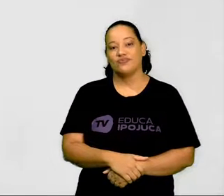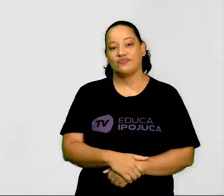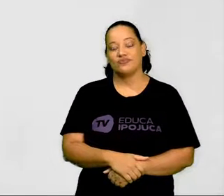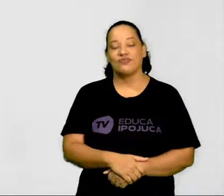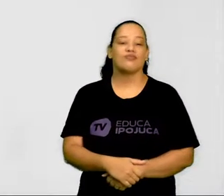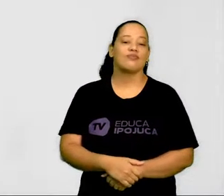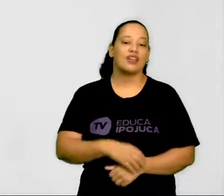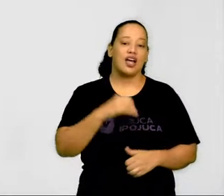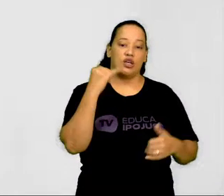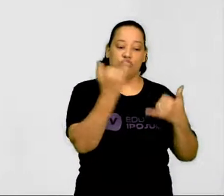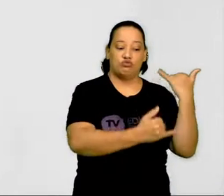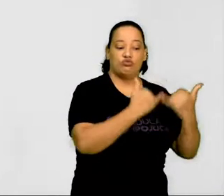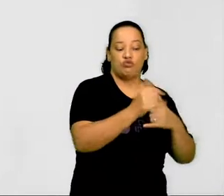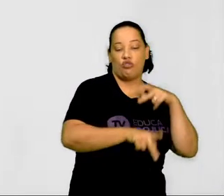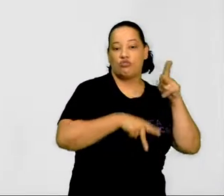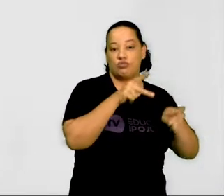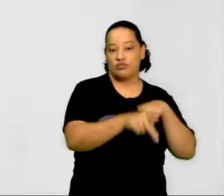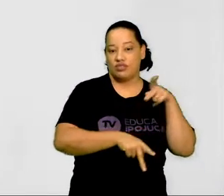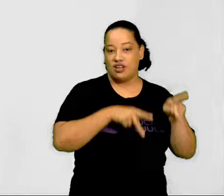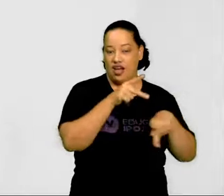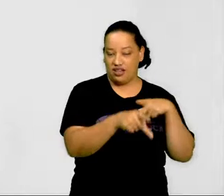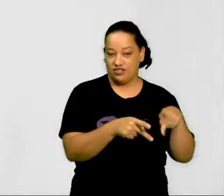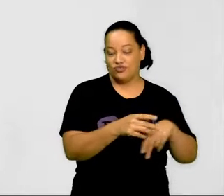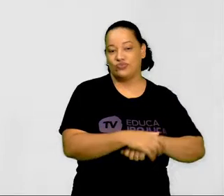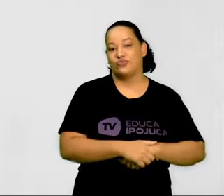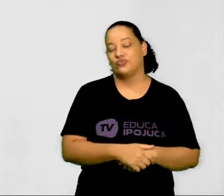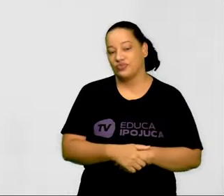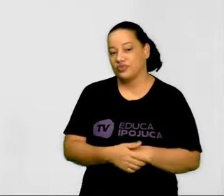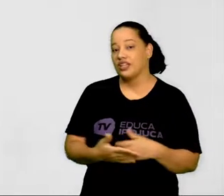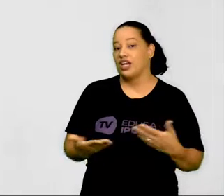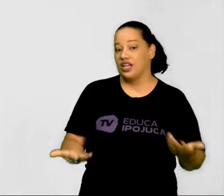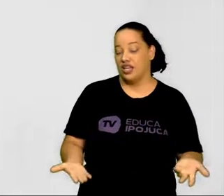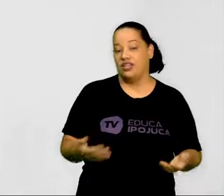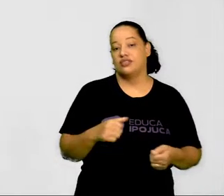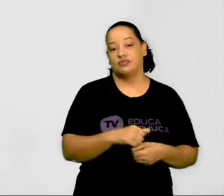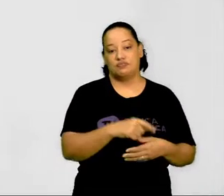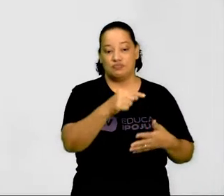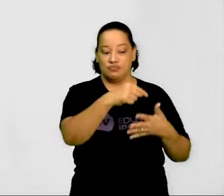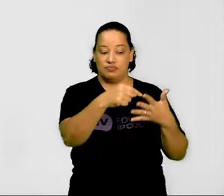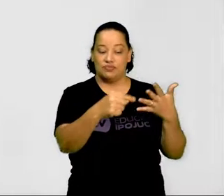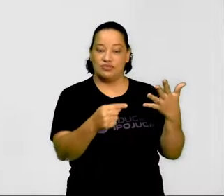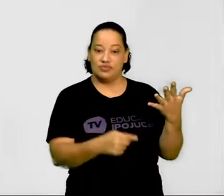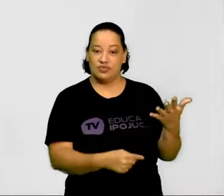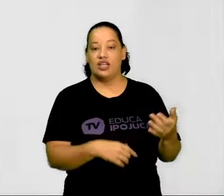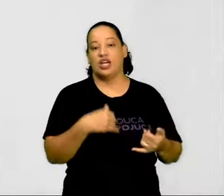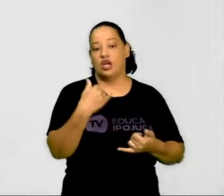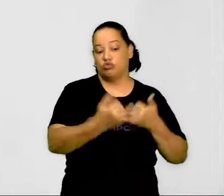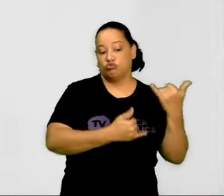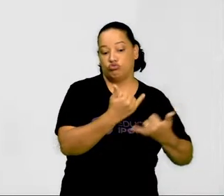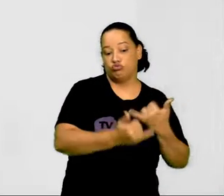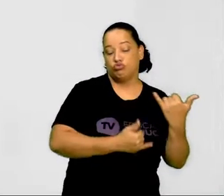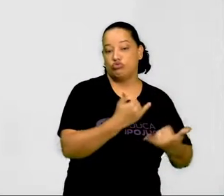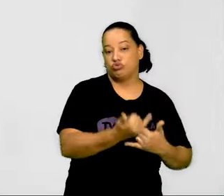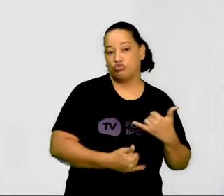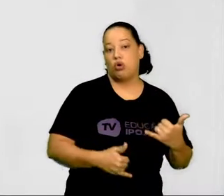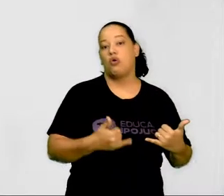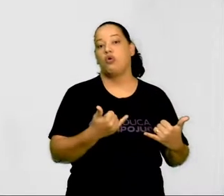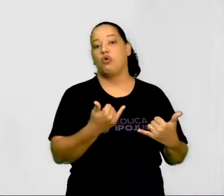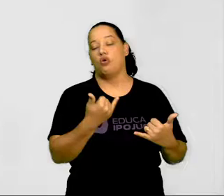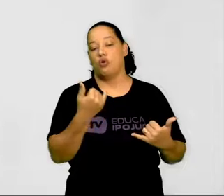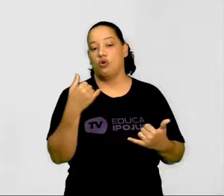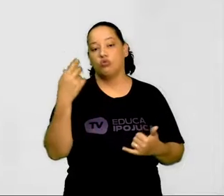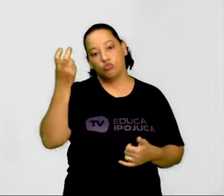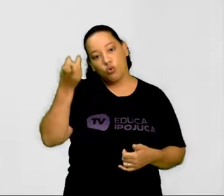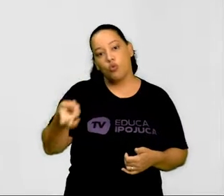os jogos populares os jogos populares são jogos que fazem parte